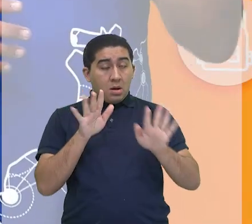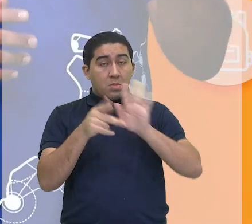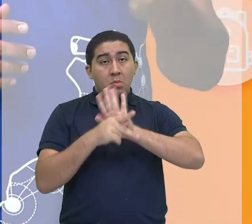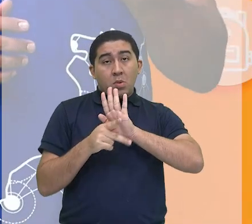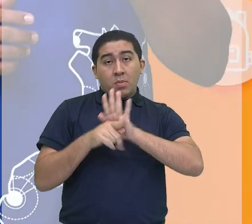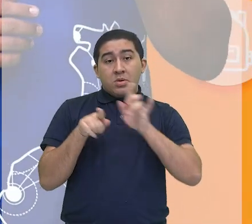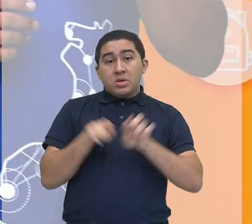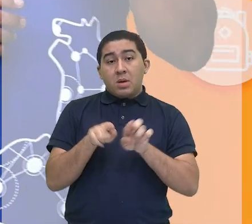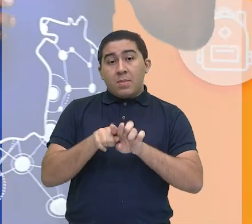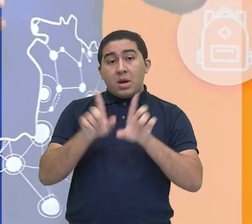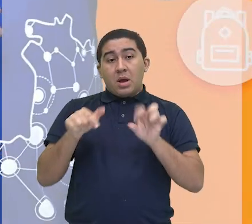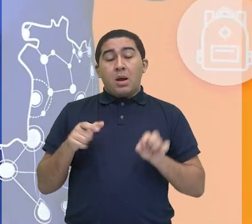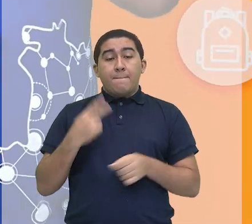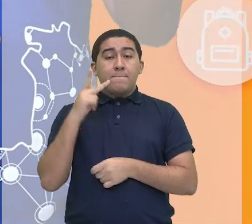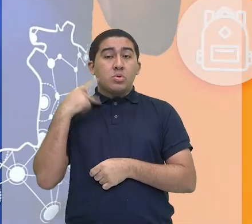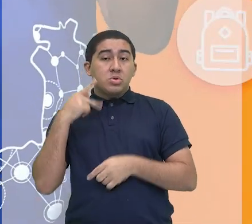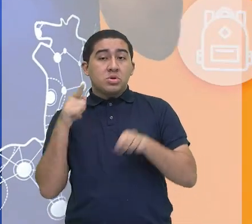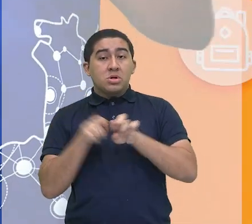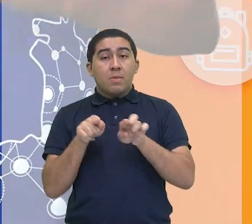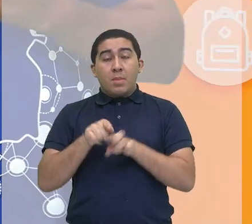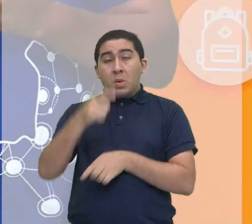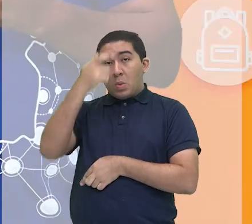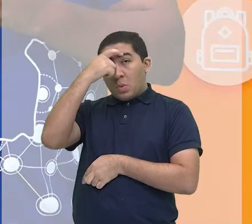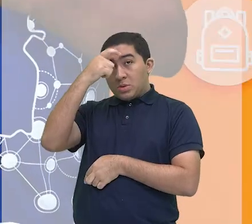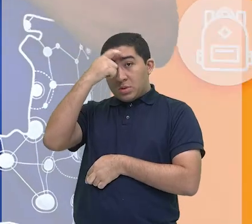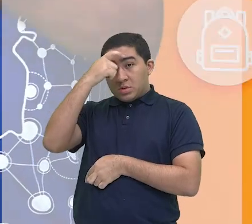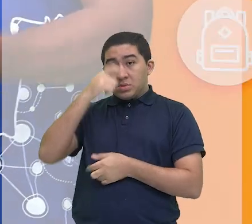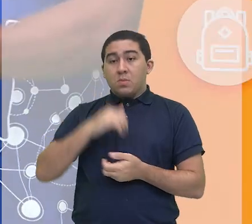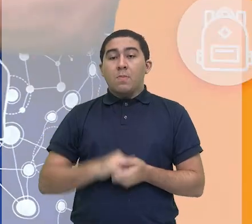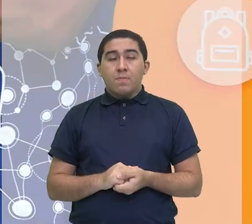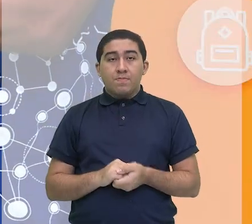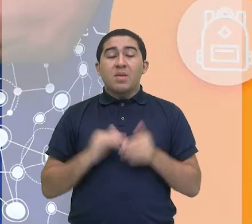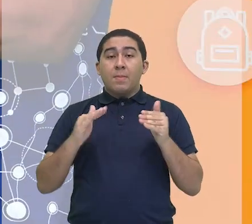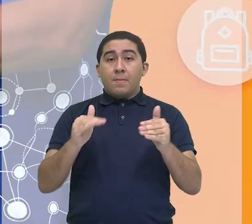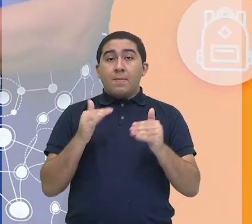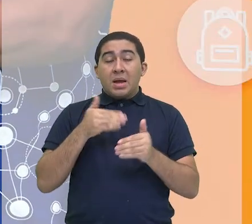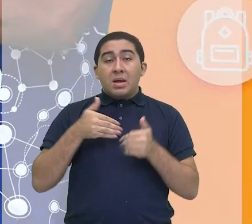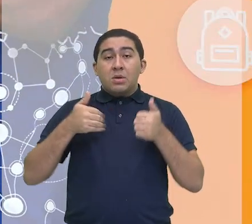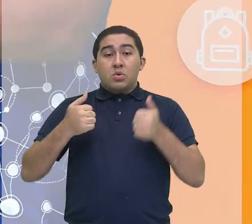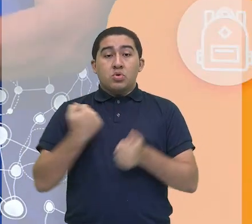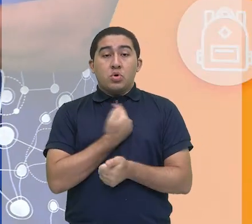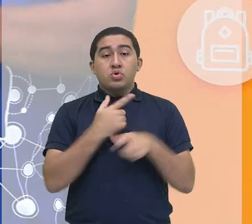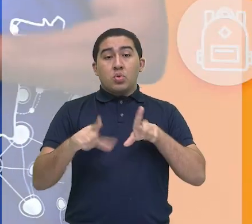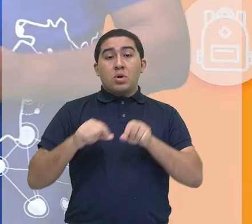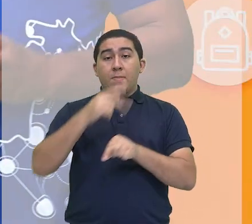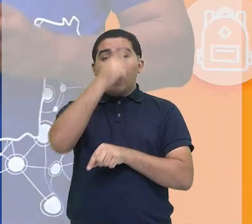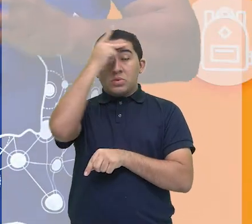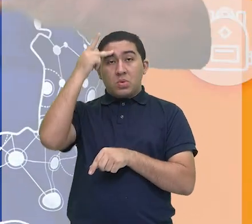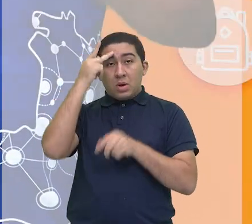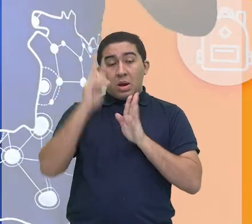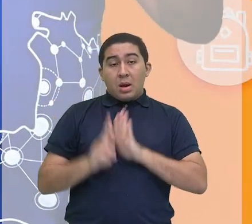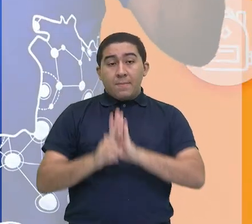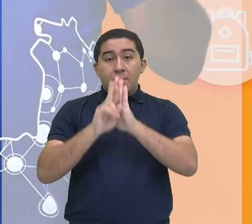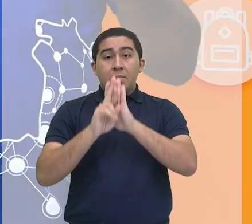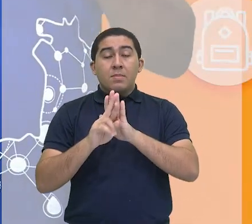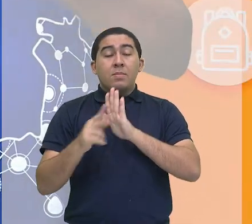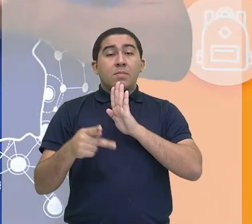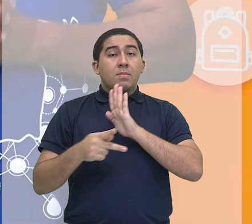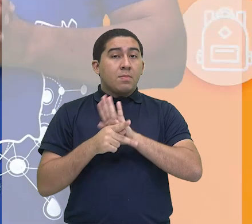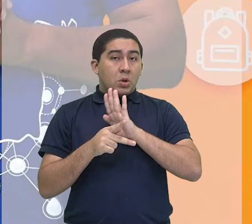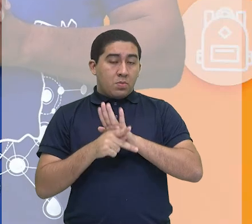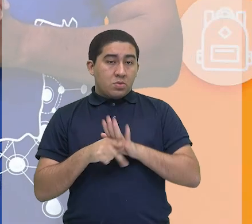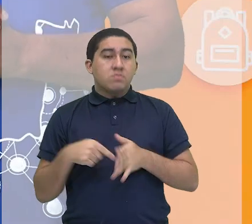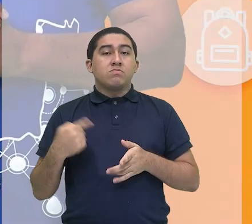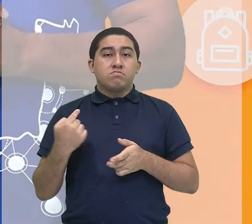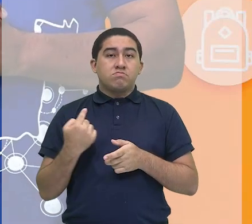essa formação política, essa consciência política, melhor nós vamos escolher pessoas para nos representar, né, nos vários